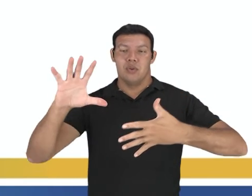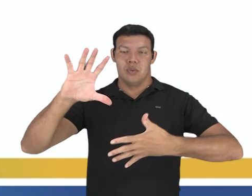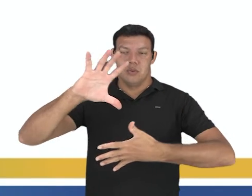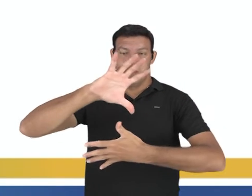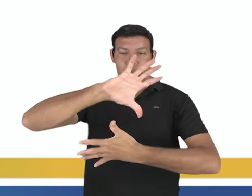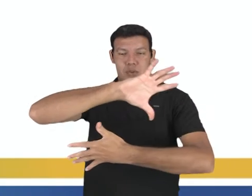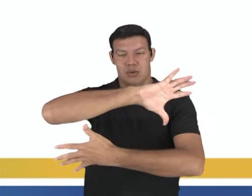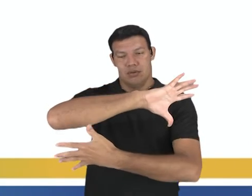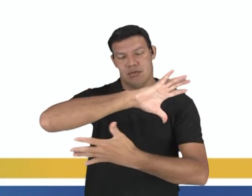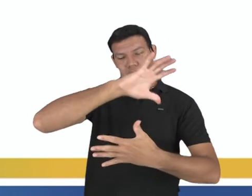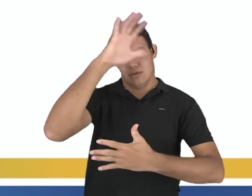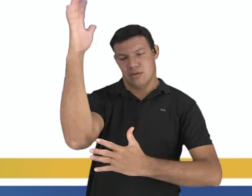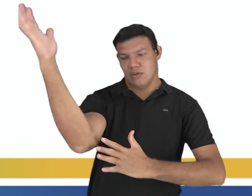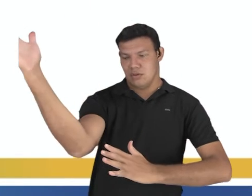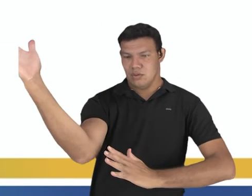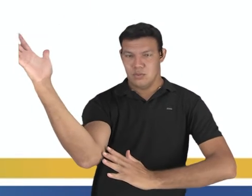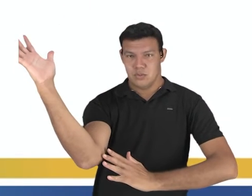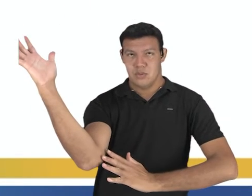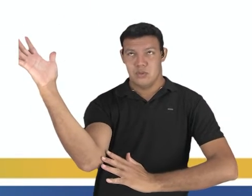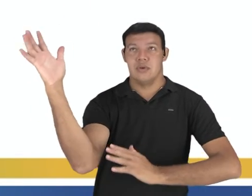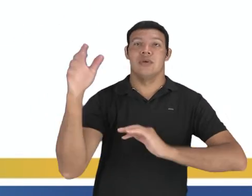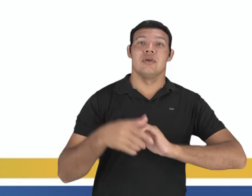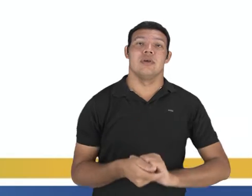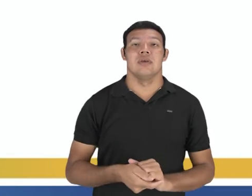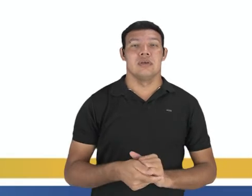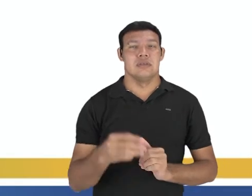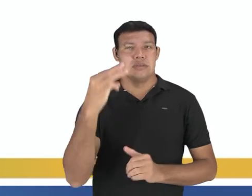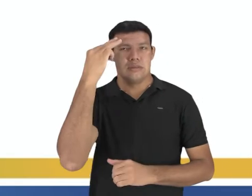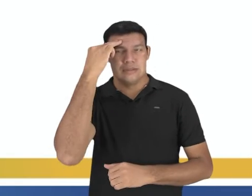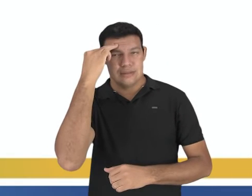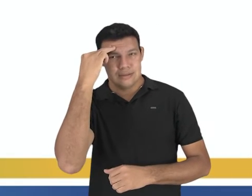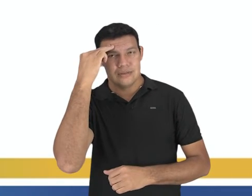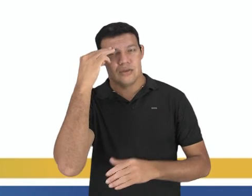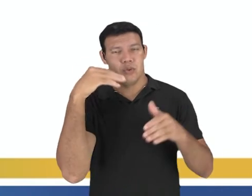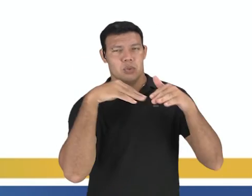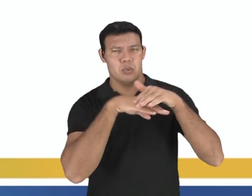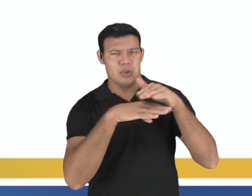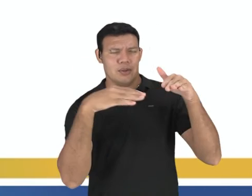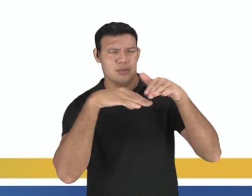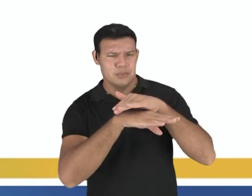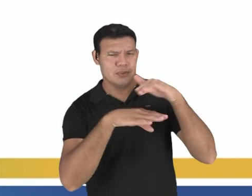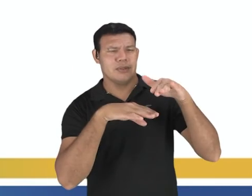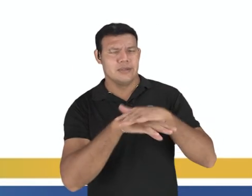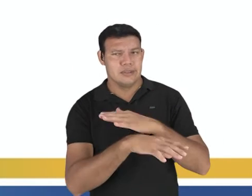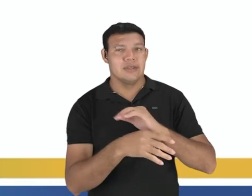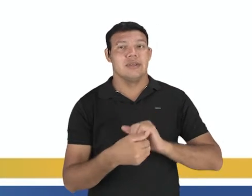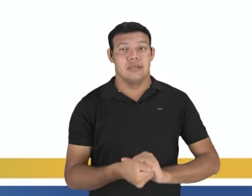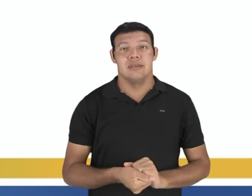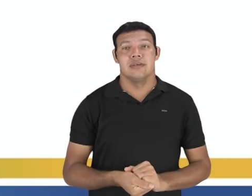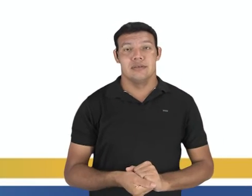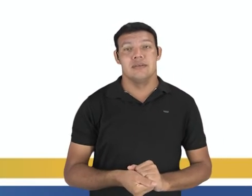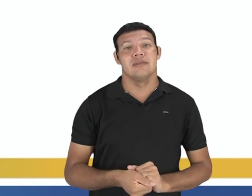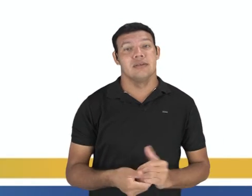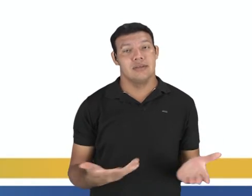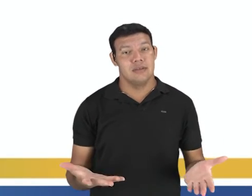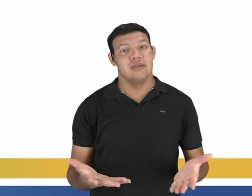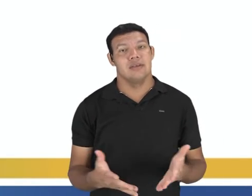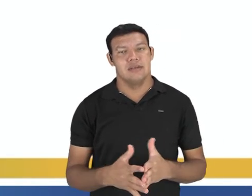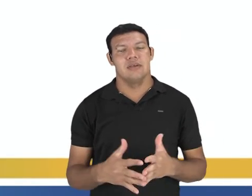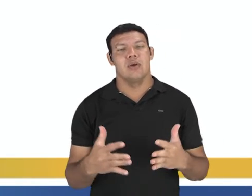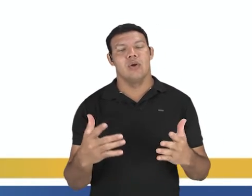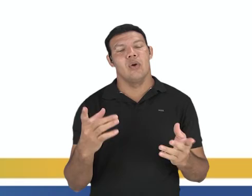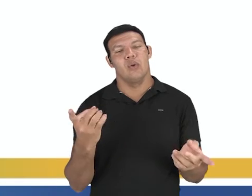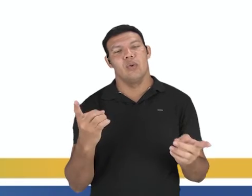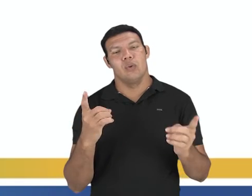nas chamadas sinapses. Nossas memórias são estocadas conforme os números de encontros desses